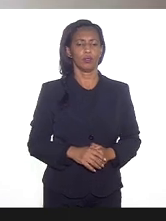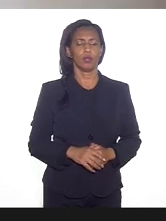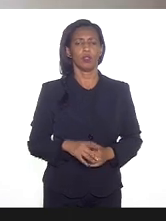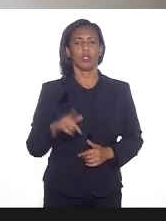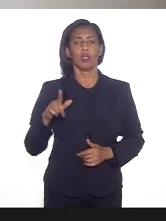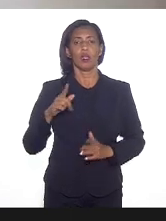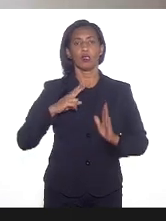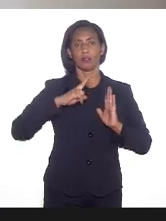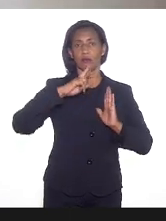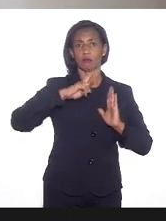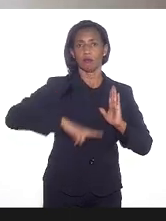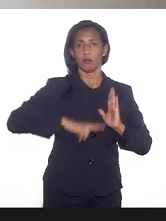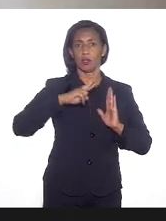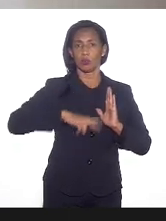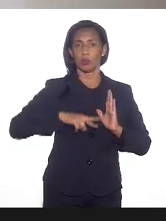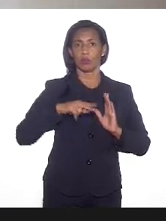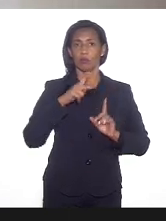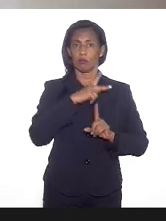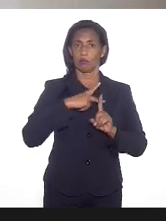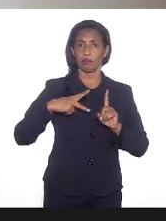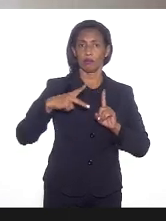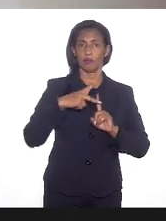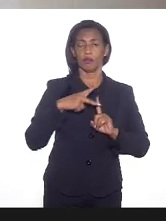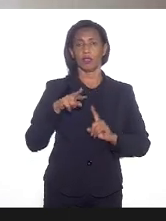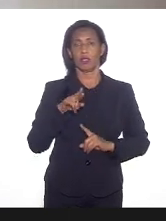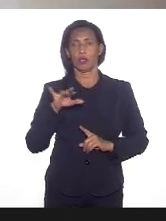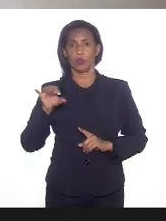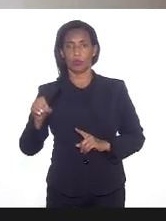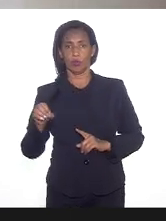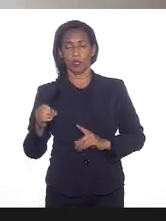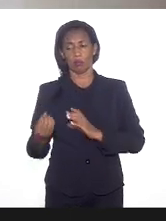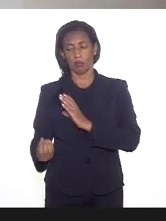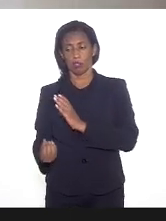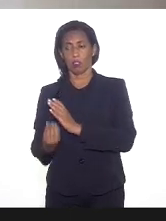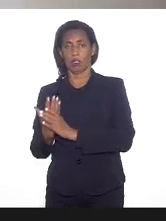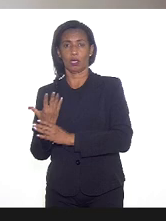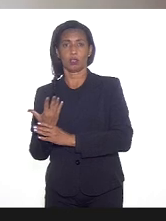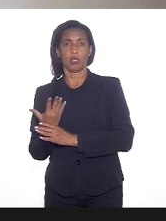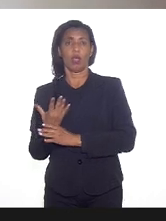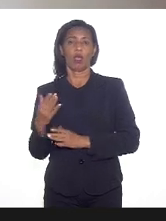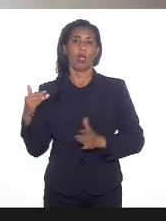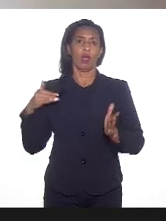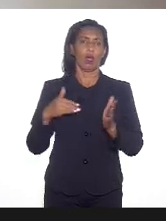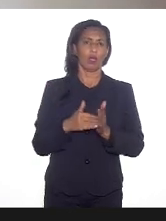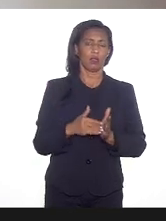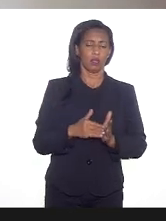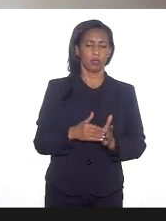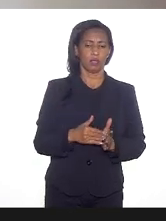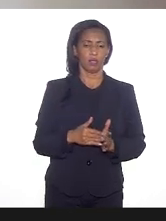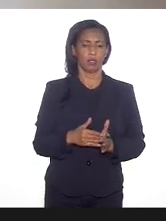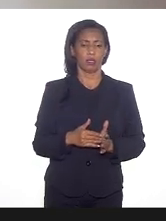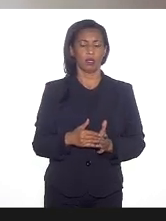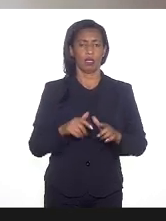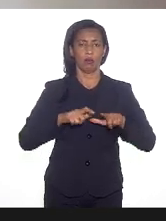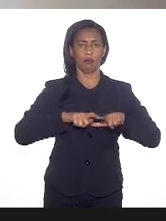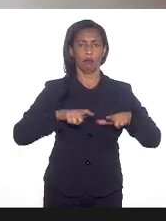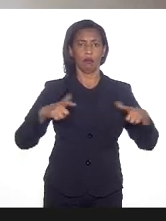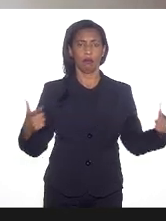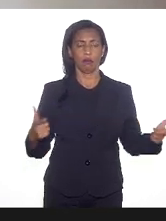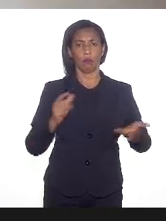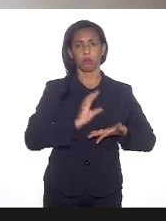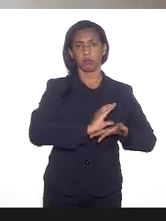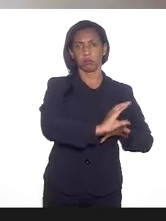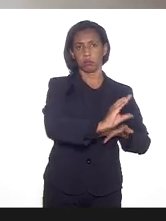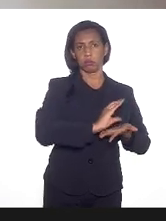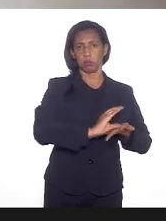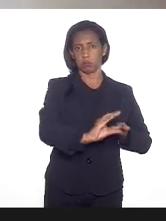essa leitura sobre o Rio Previdência desde a sua criação até o processo de ampliação das